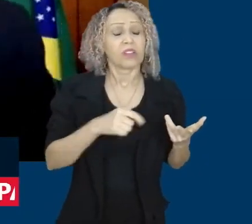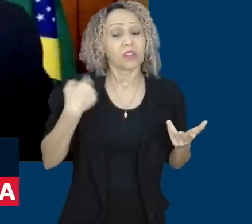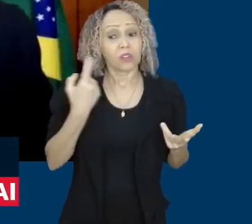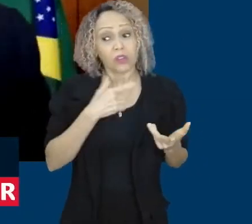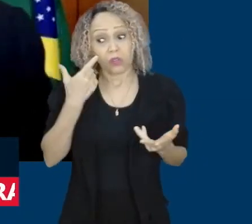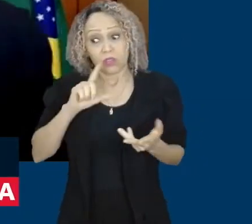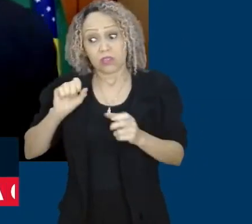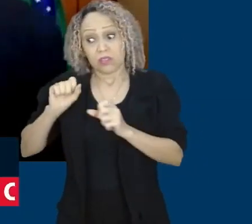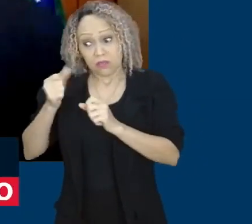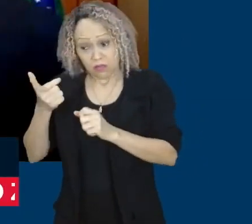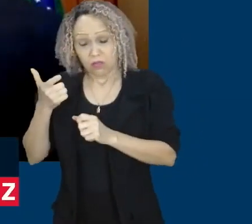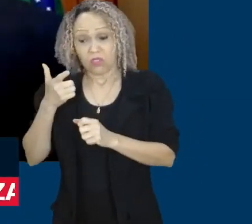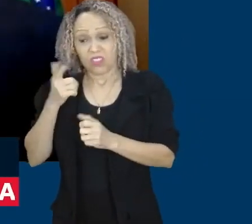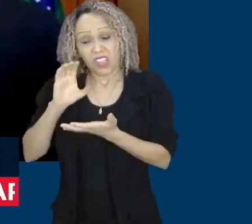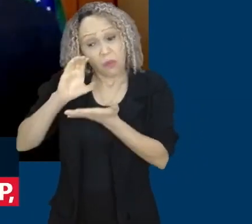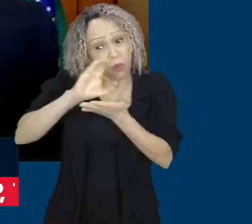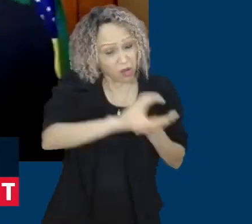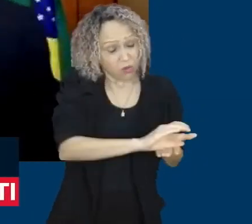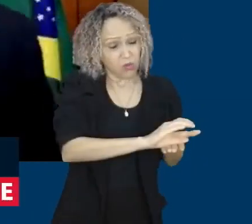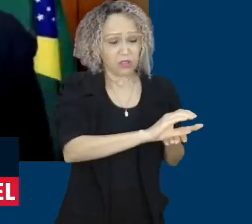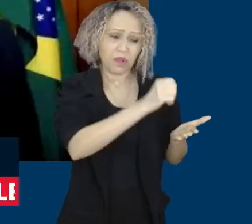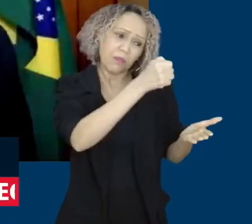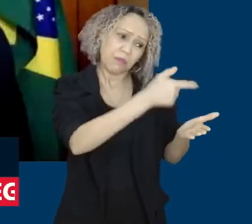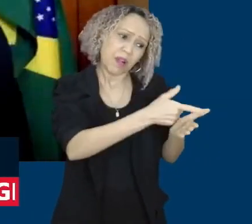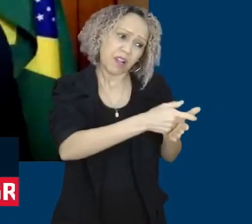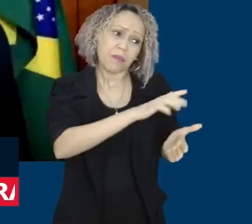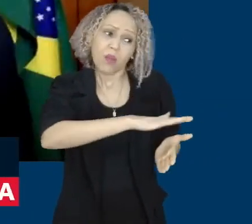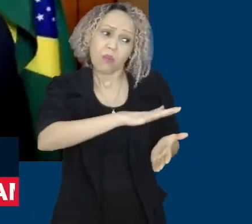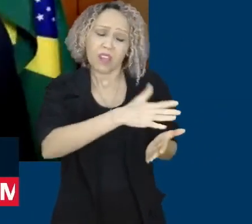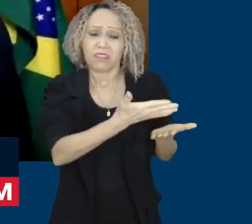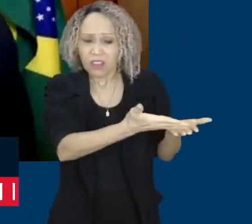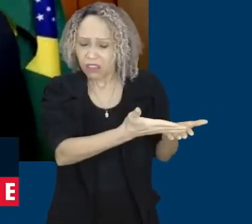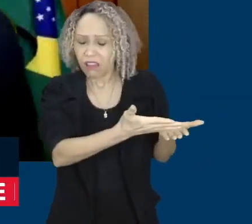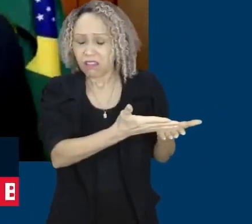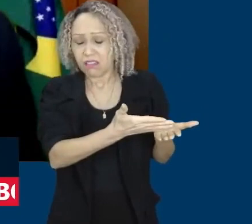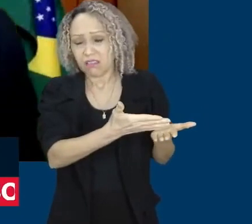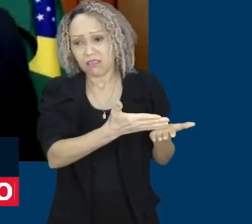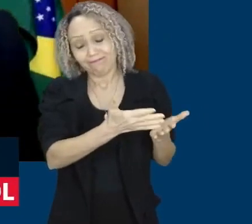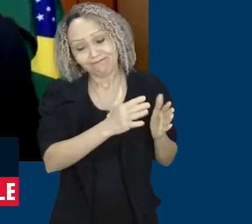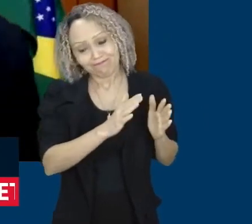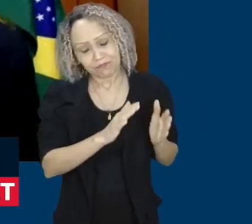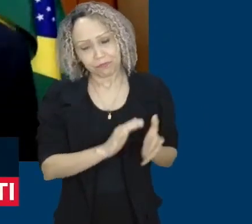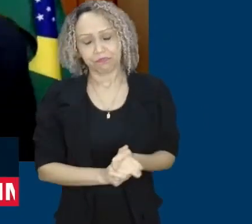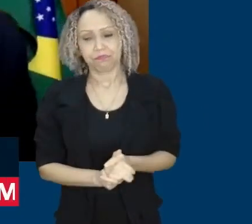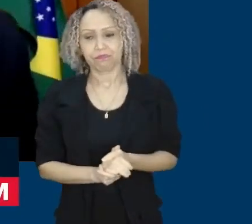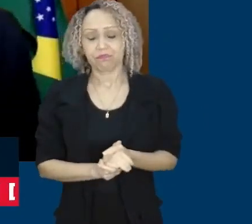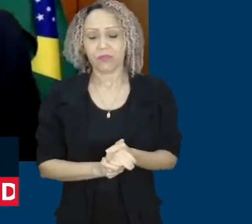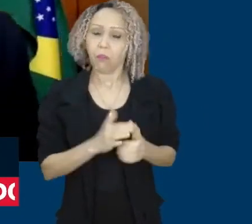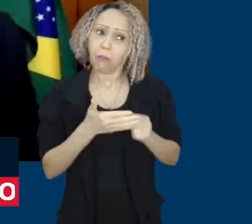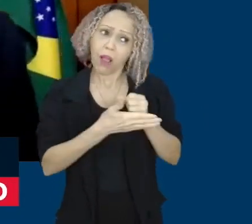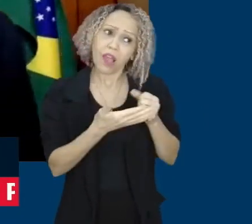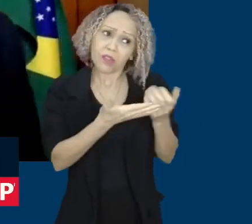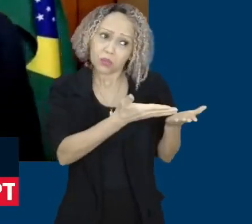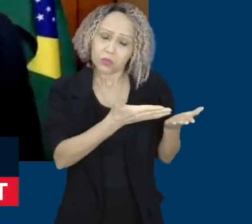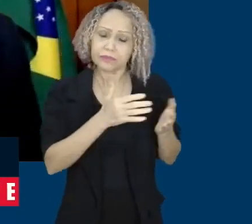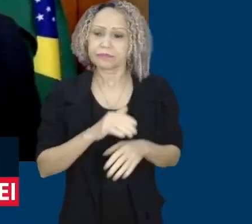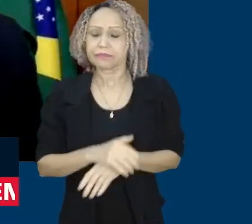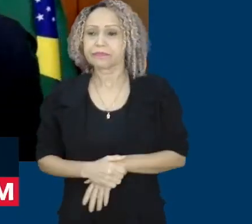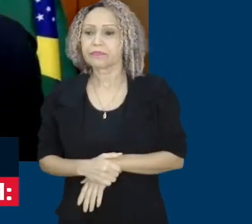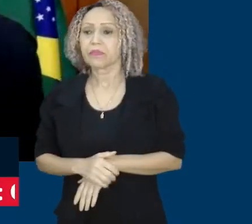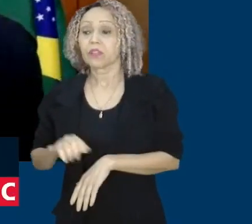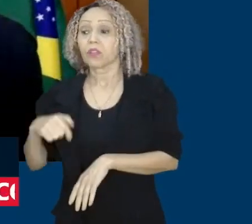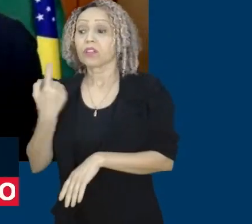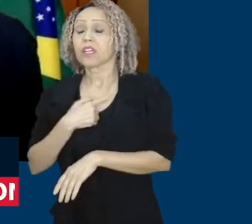recursos de manutenção das universidades e dos institutos federais. Nós temos aí a luta